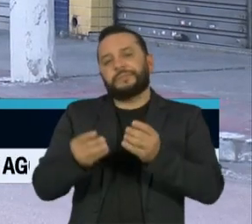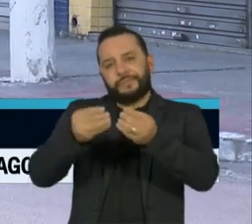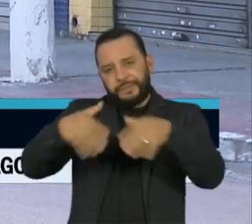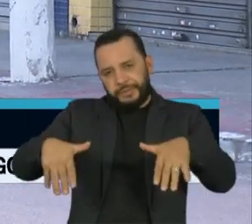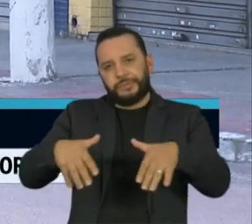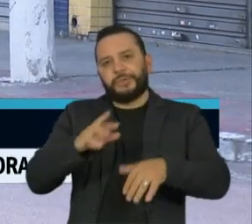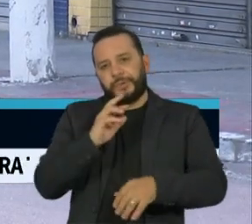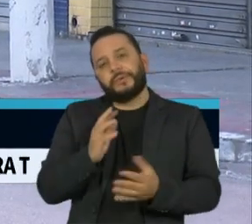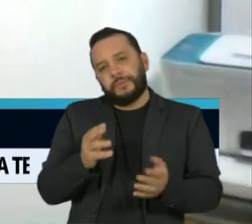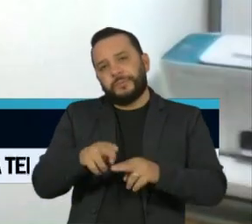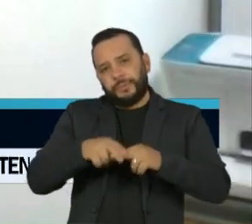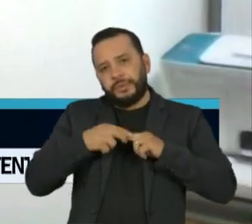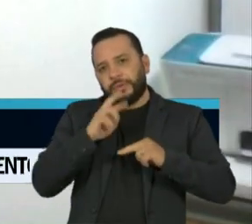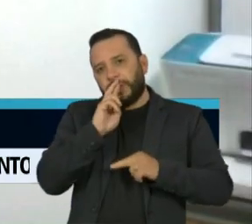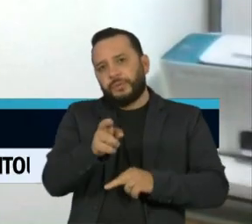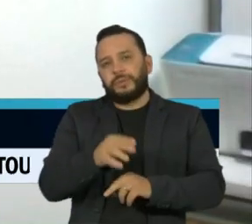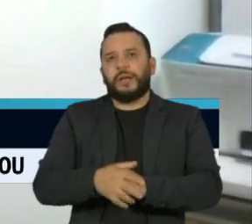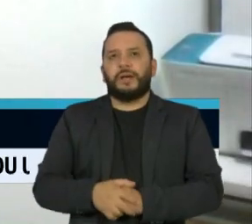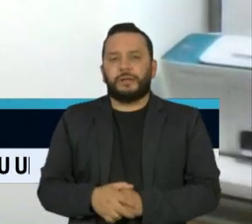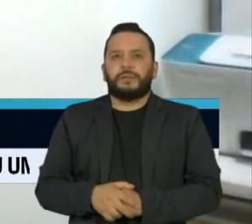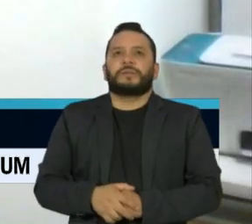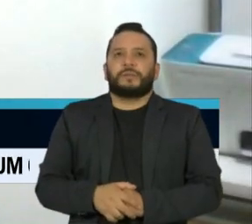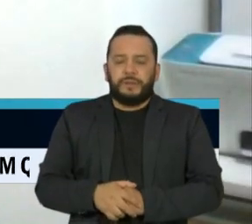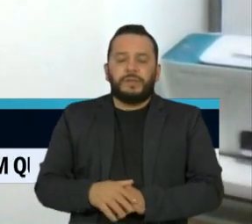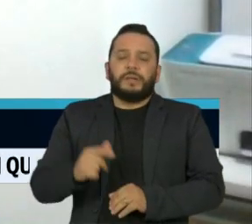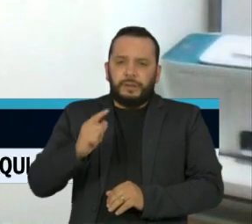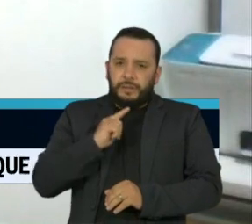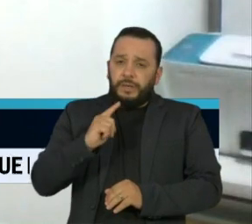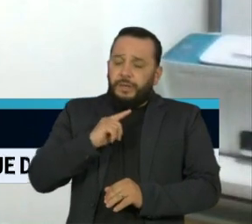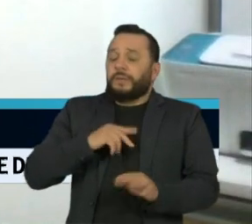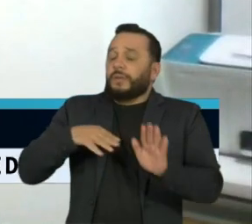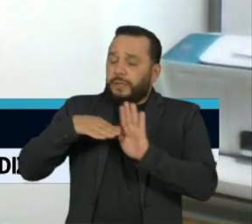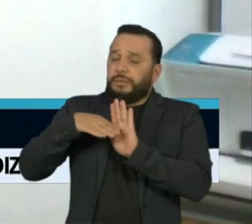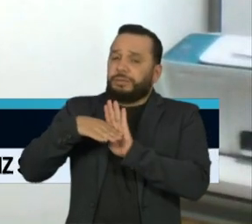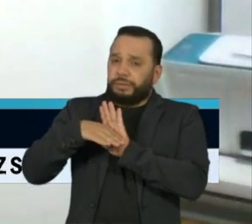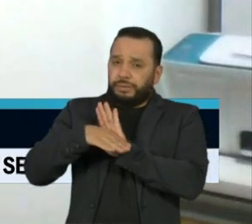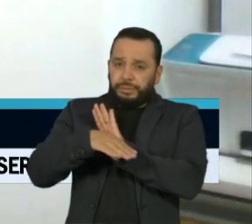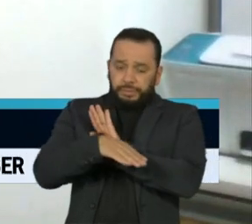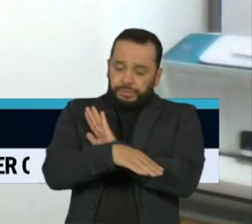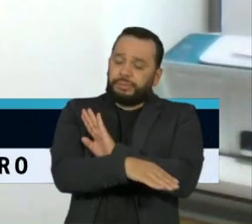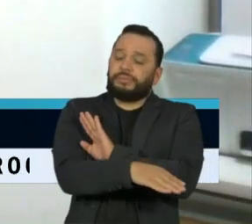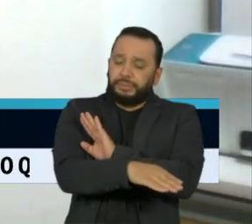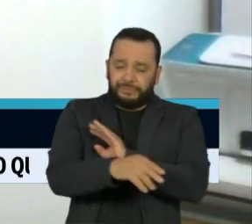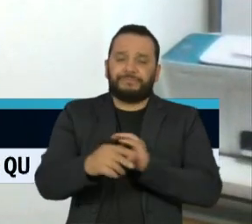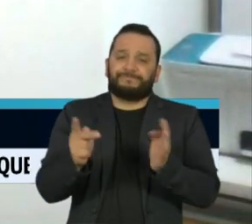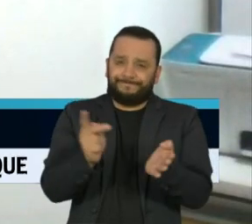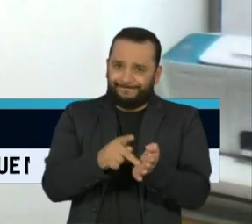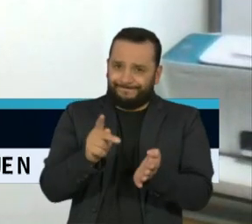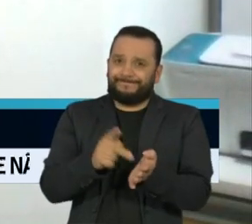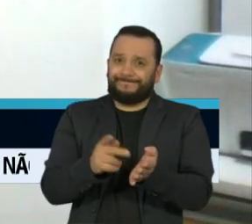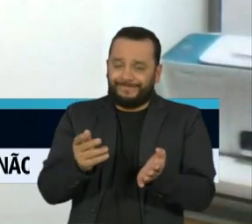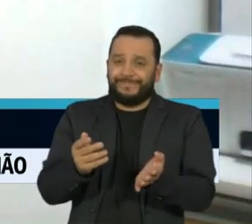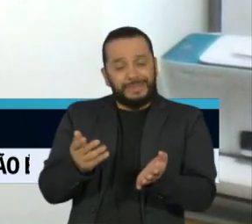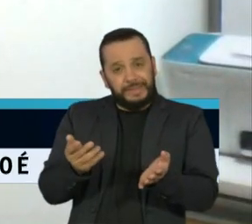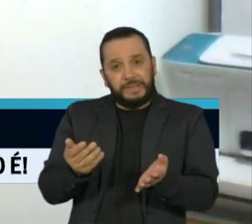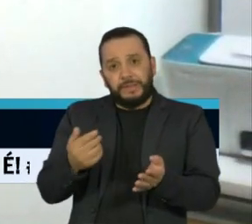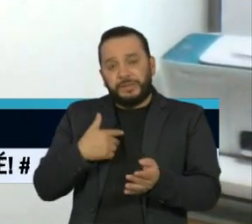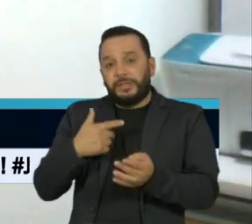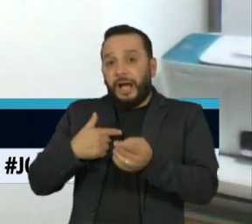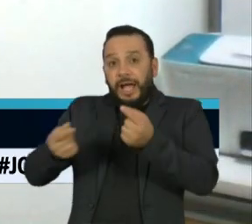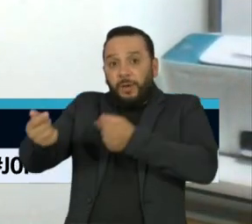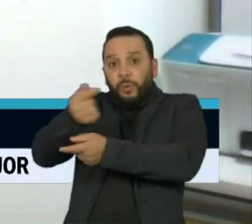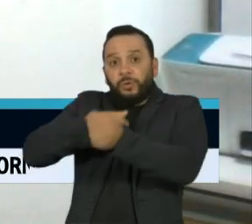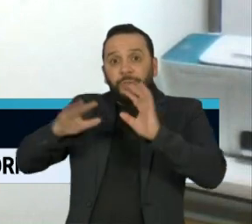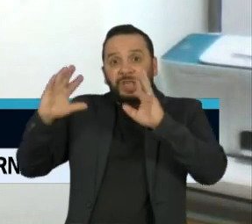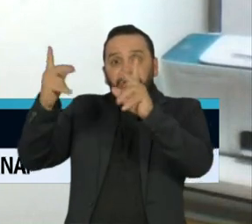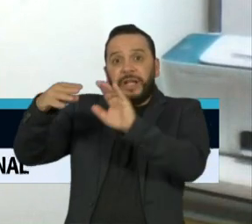esse resultado. O varejo está tendo uma queda muito maior do que a própria queda da economia,